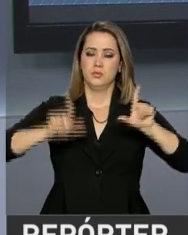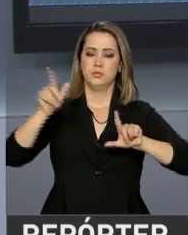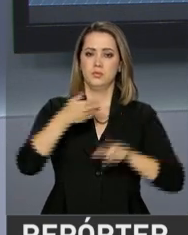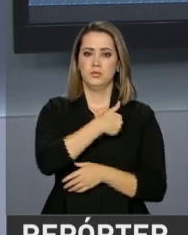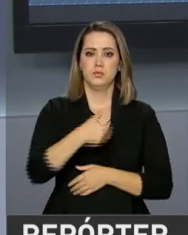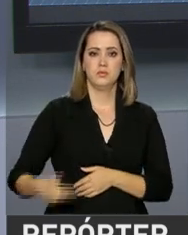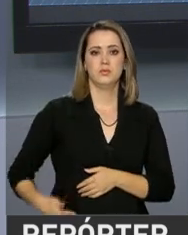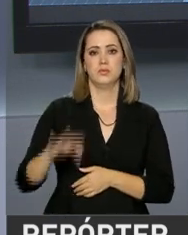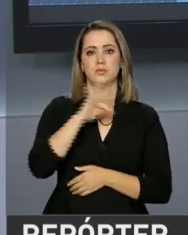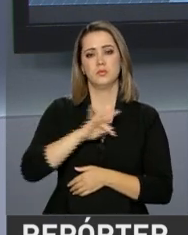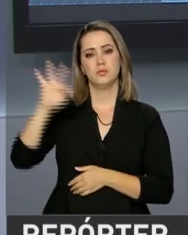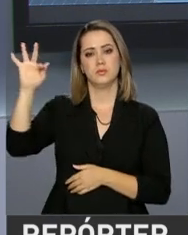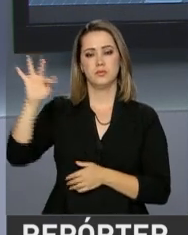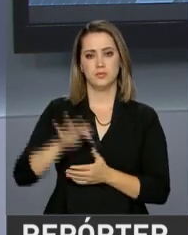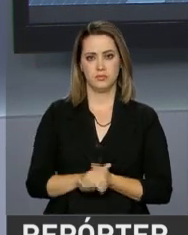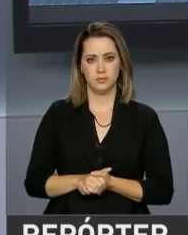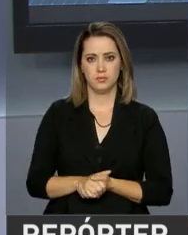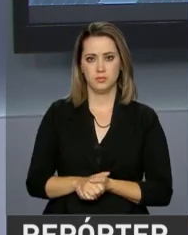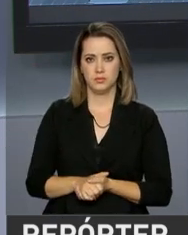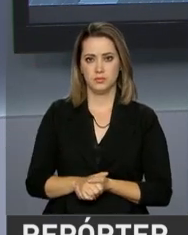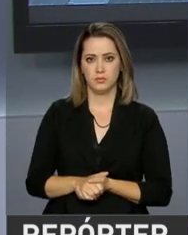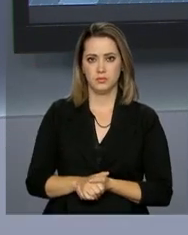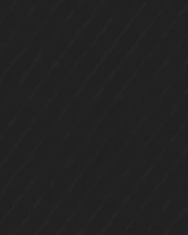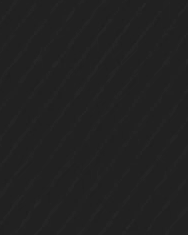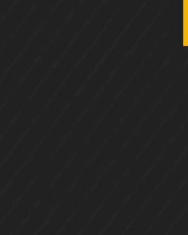gente aqui na nbr a tv do governo federal